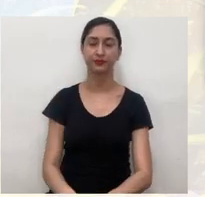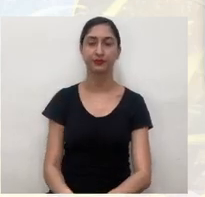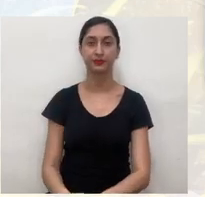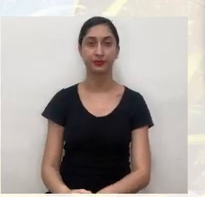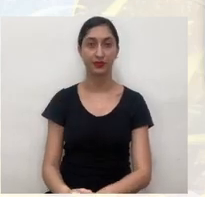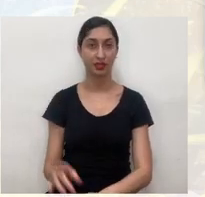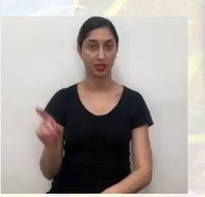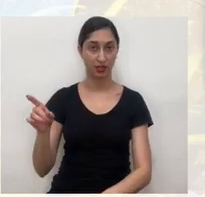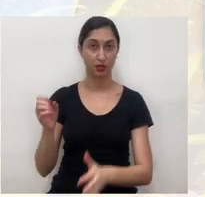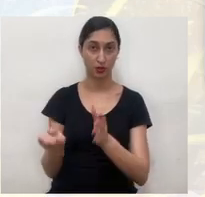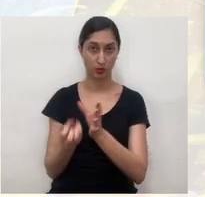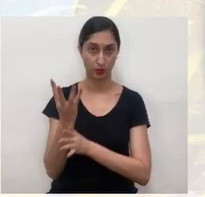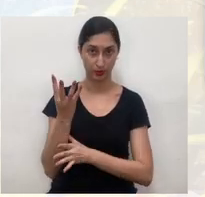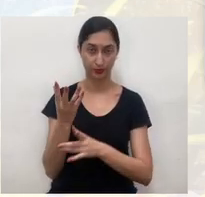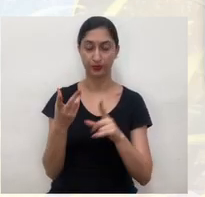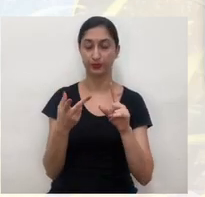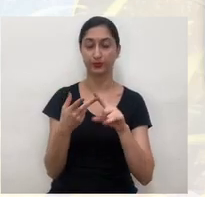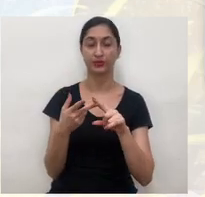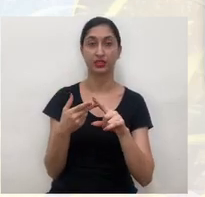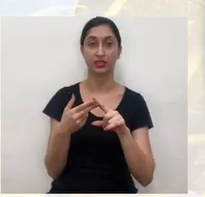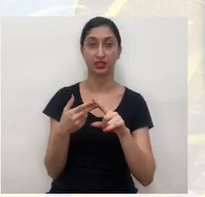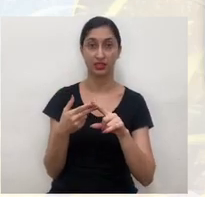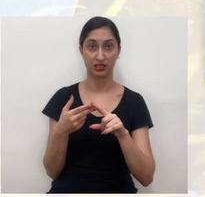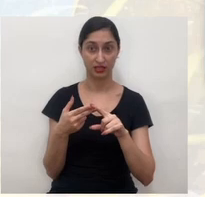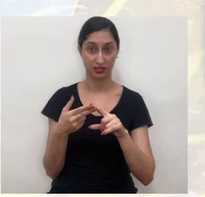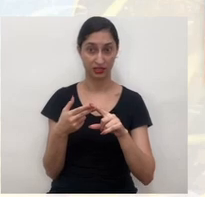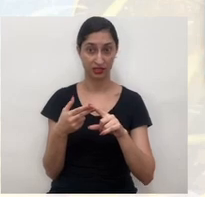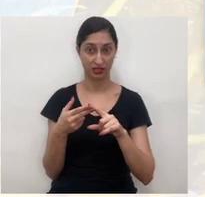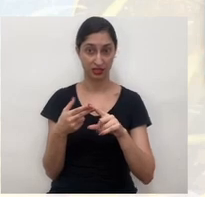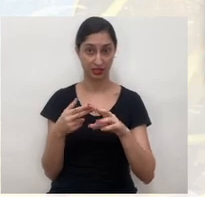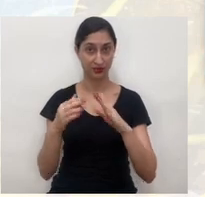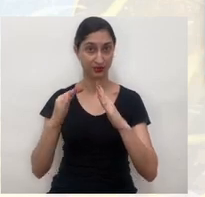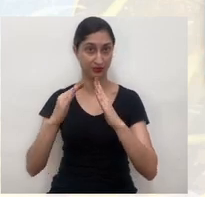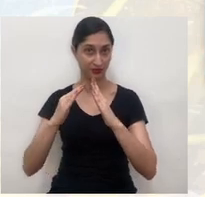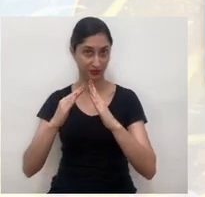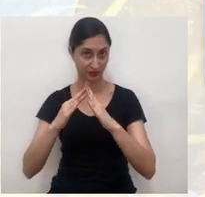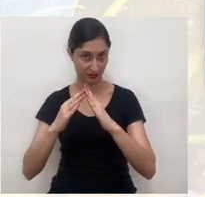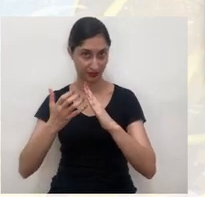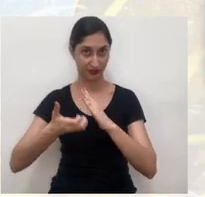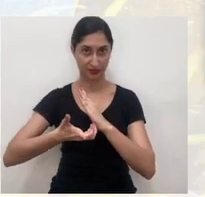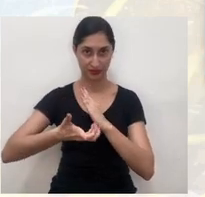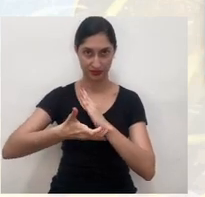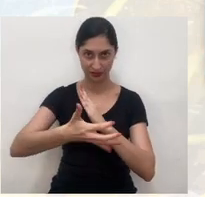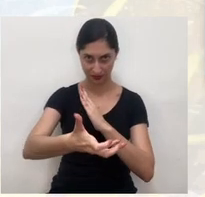criou jardins gramados e com vegetação em cima.